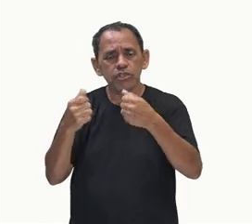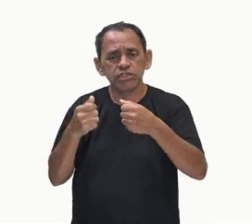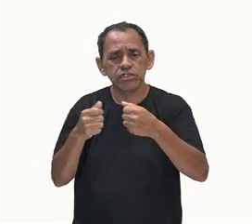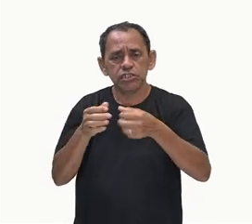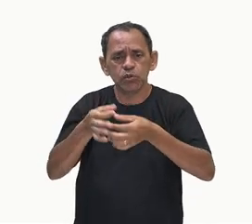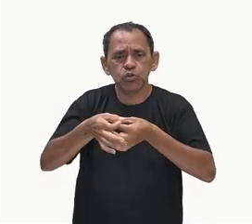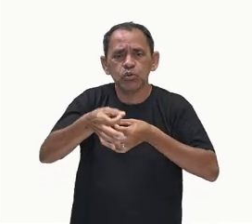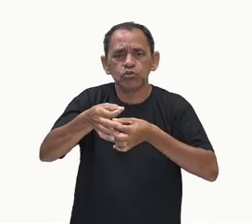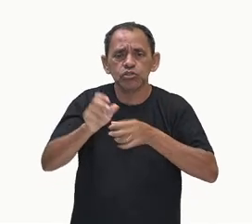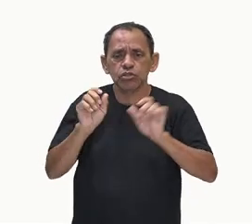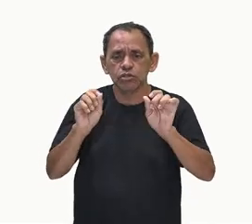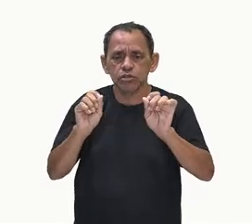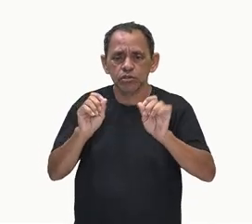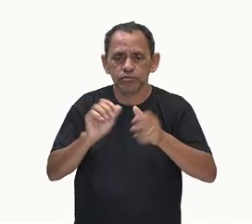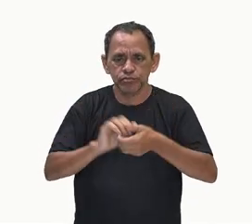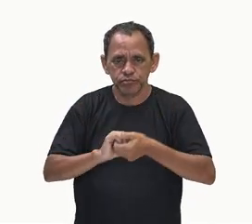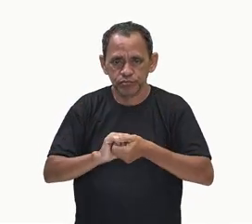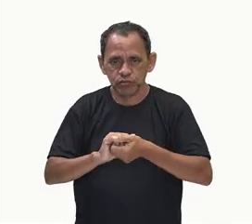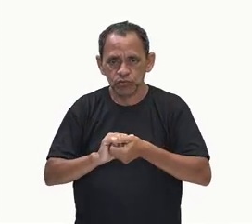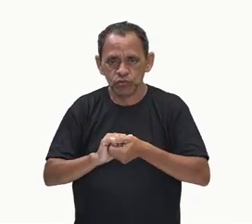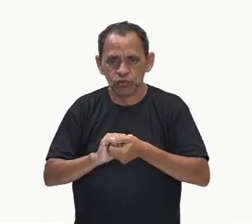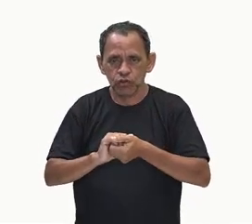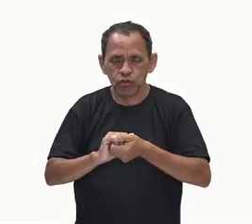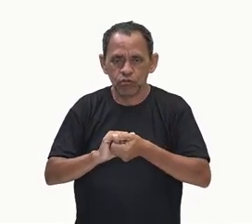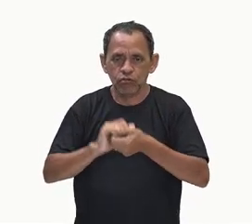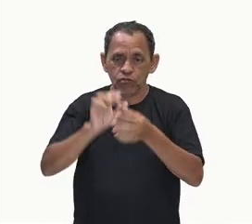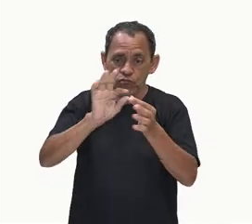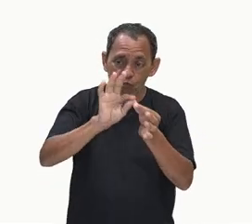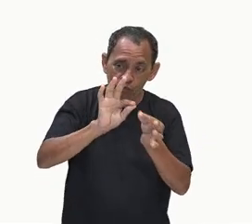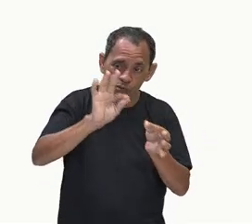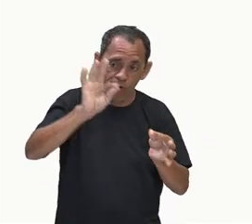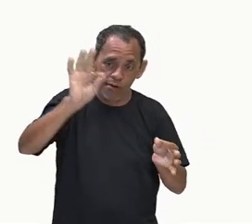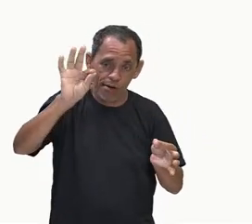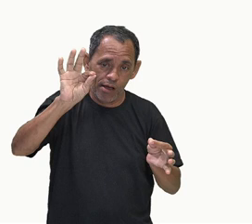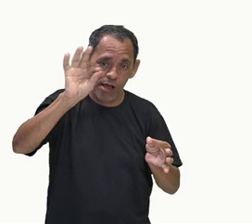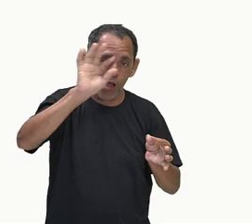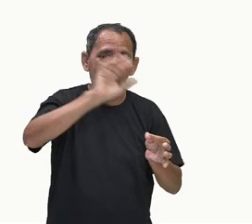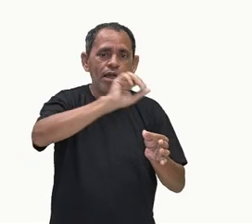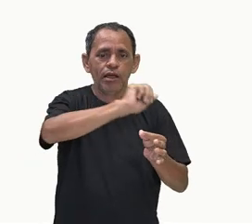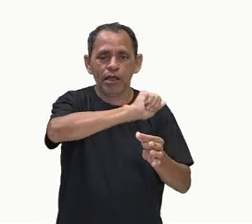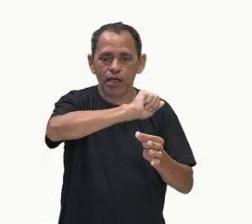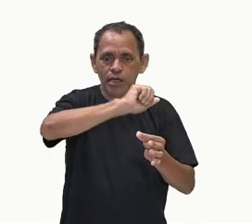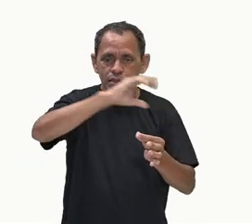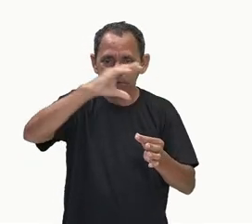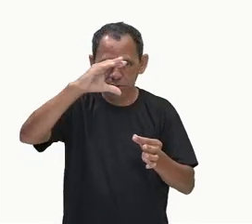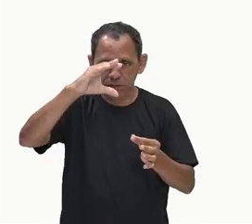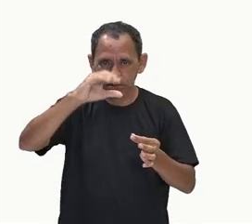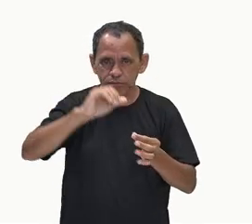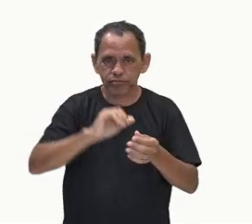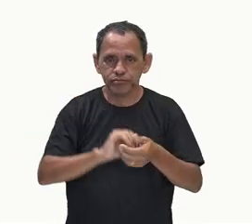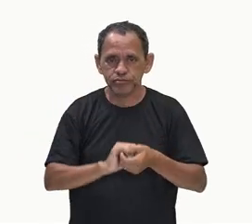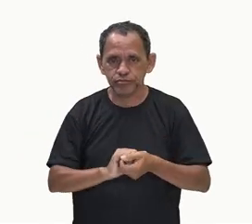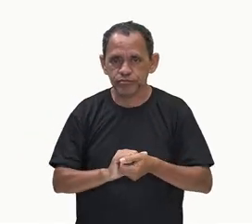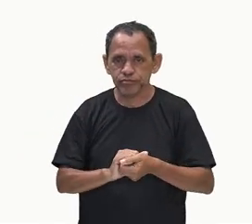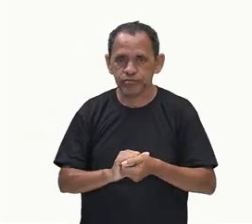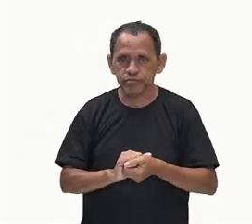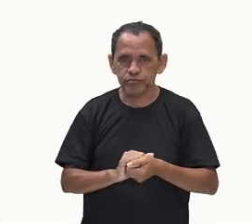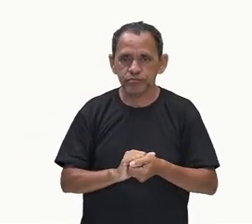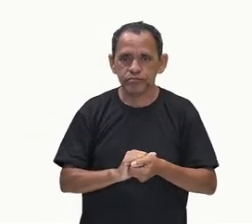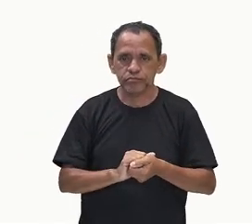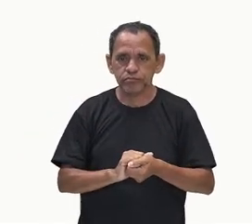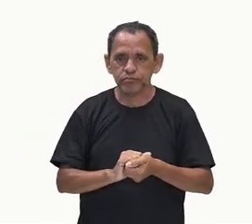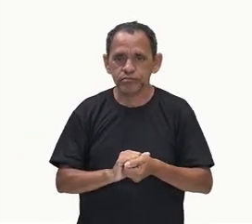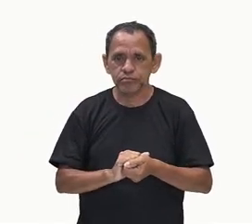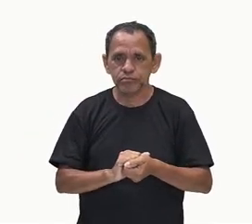aqui que vai do ângulo a até o ângulo C A gente chama de AC que está